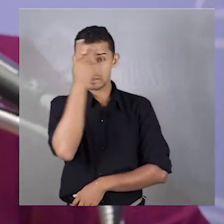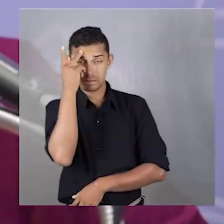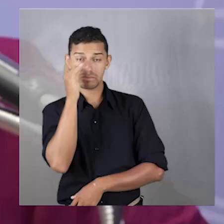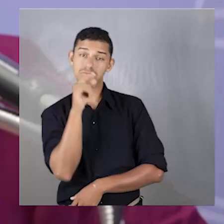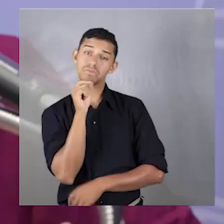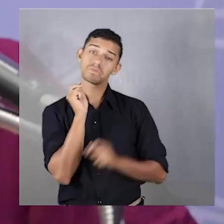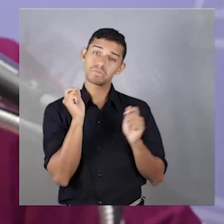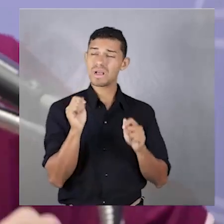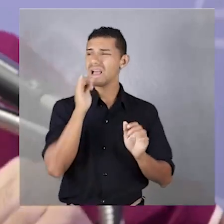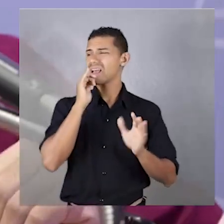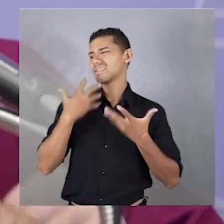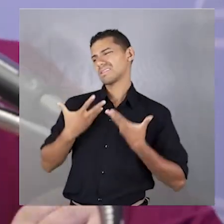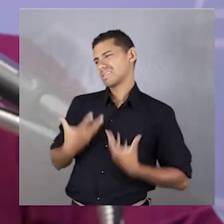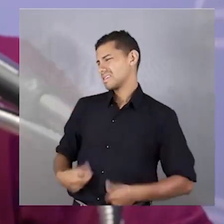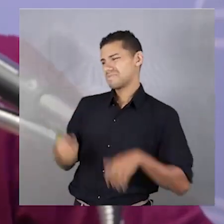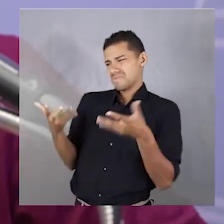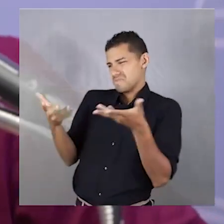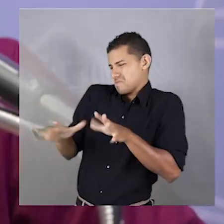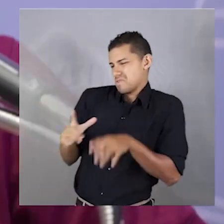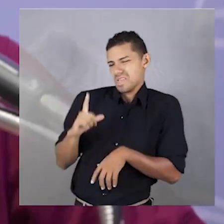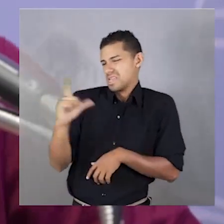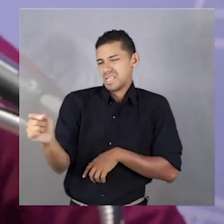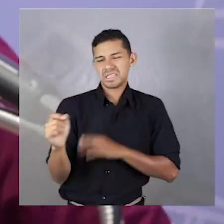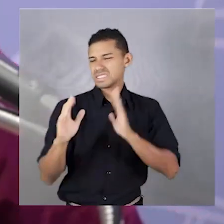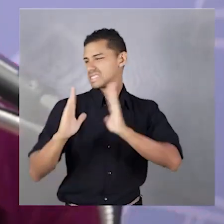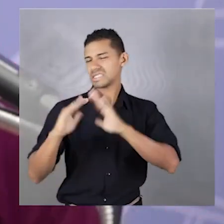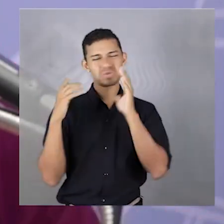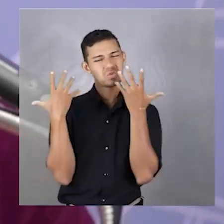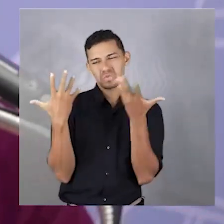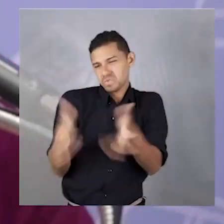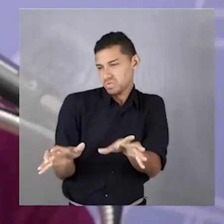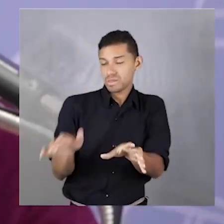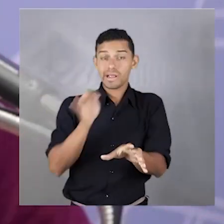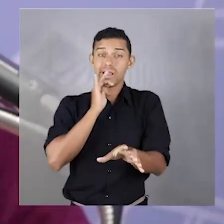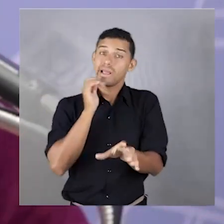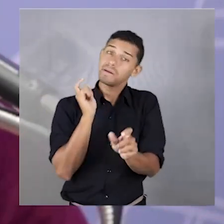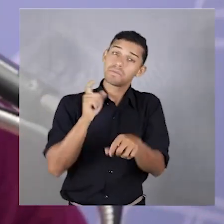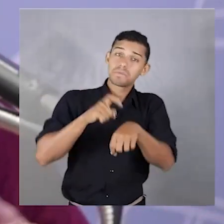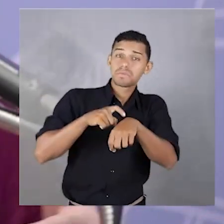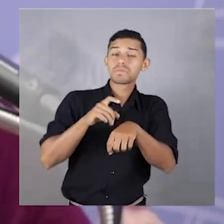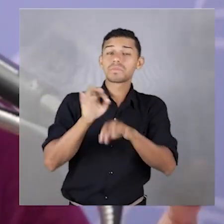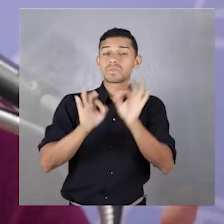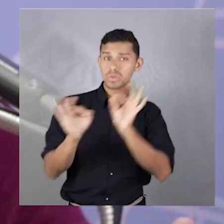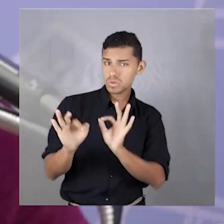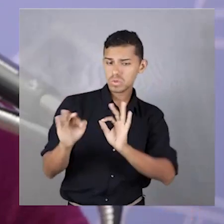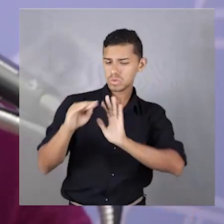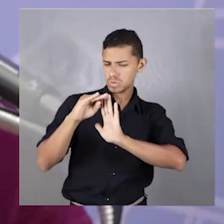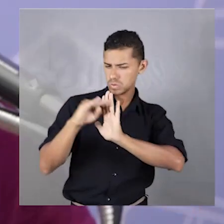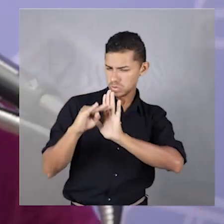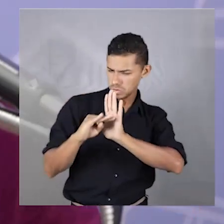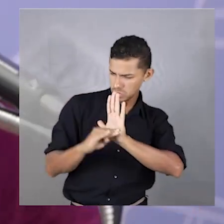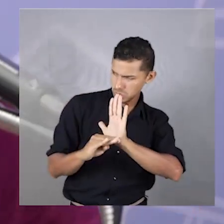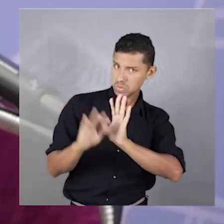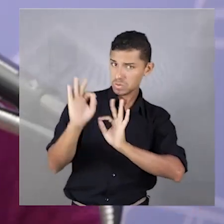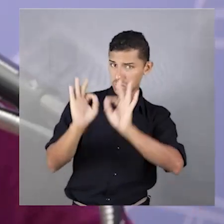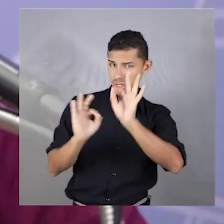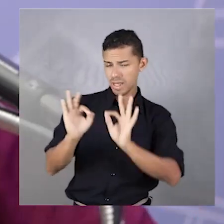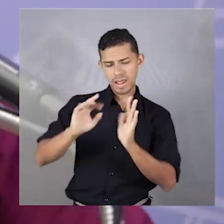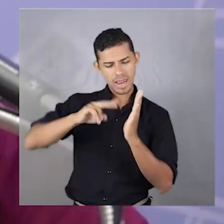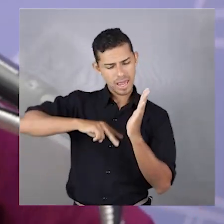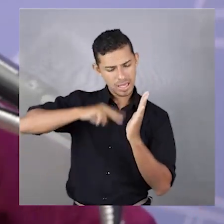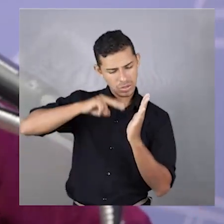né, que, já estou cansado, não quero sair de casa, uma boa opção seria você ter uma rotina, mesmo durante as férias,